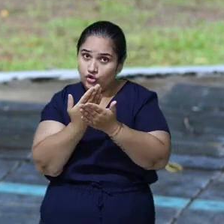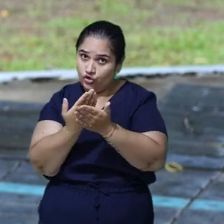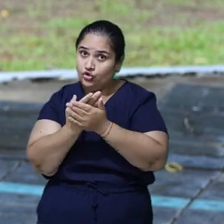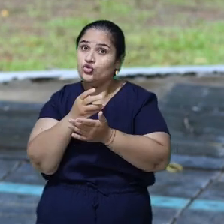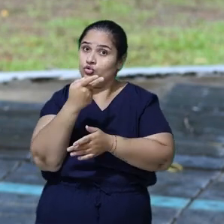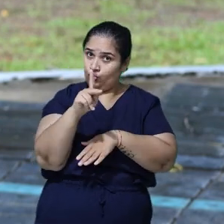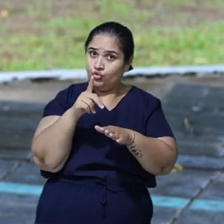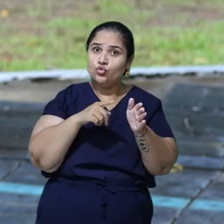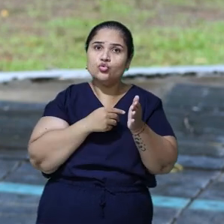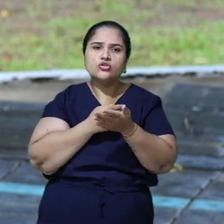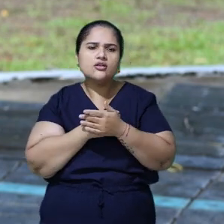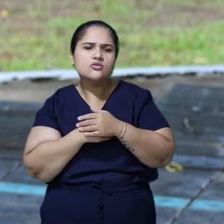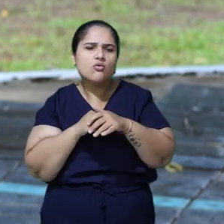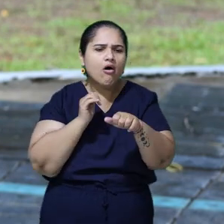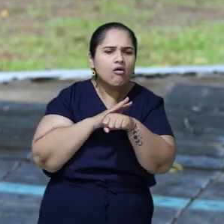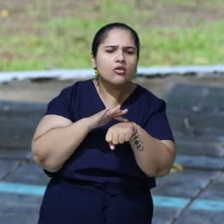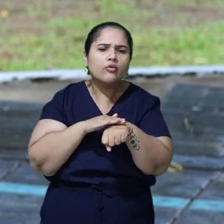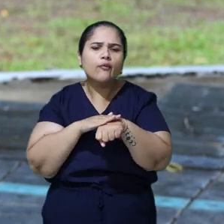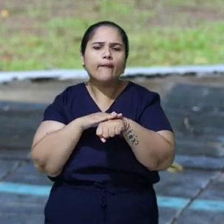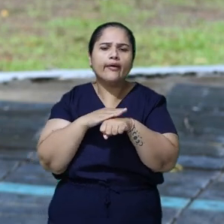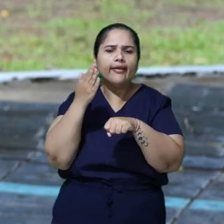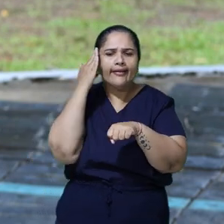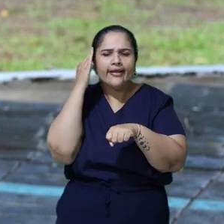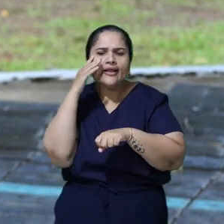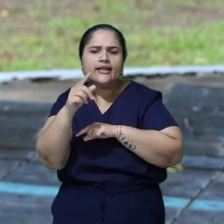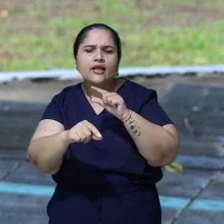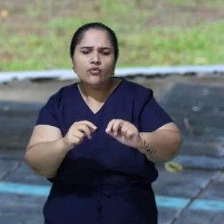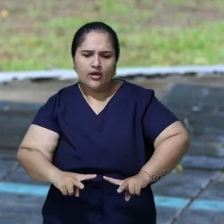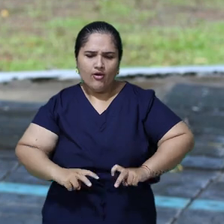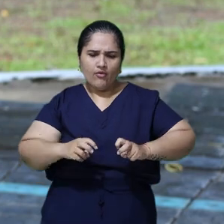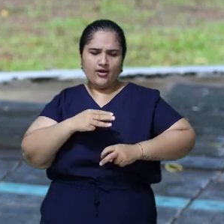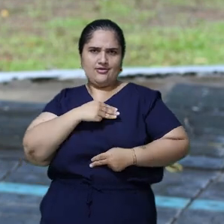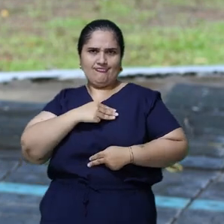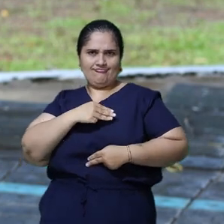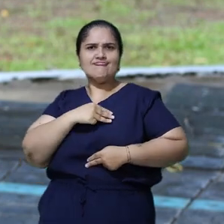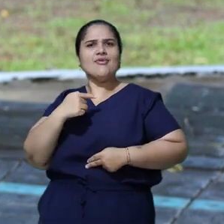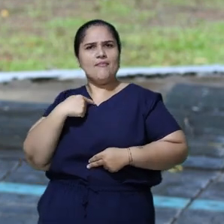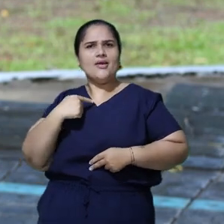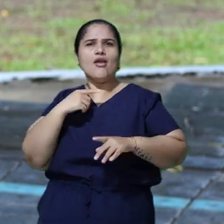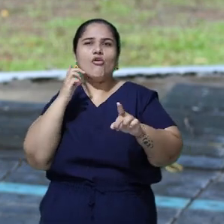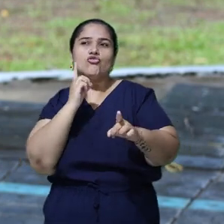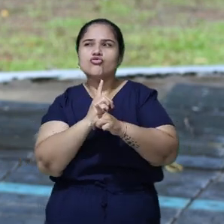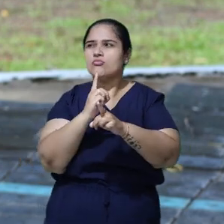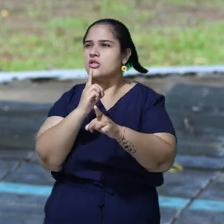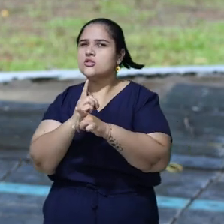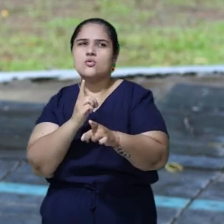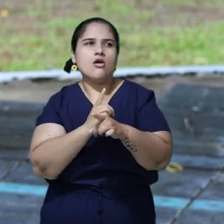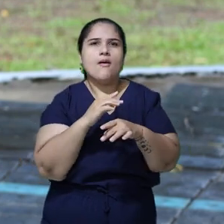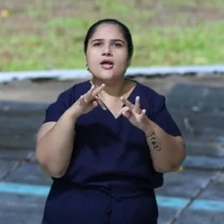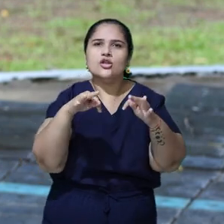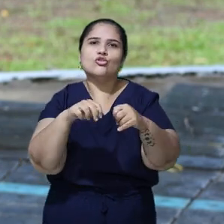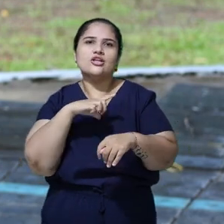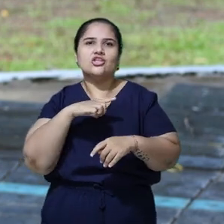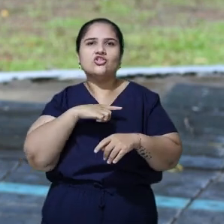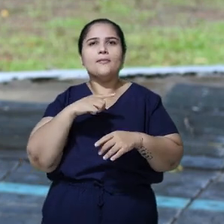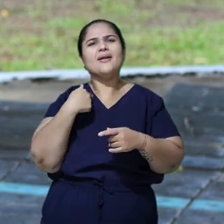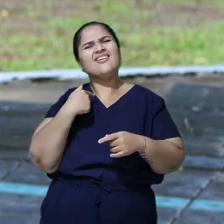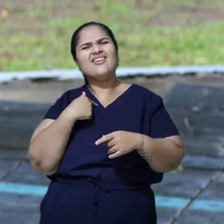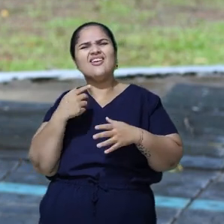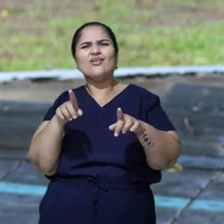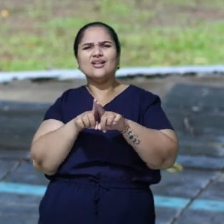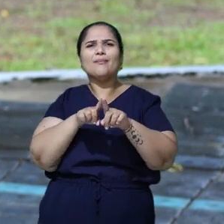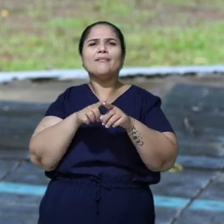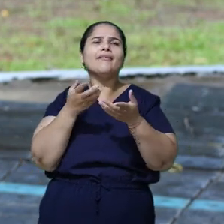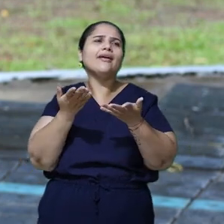fiz. Eu fui estudar, ver o que era o câncer de mama, descobrir tudo que tinha, para que eu também não pudesse assim, ser tão